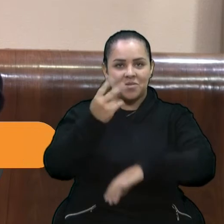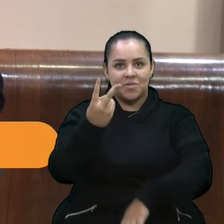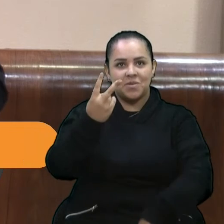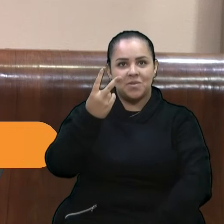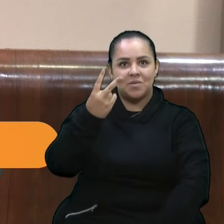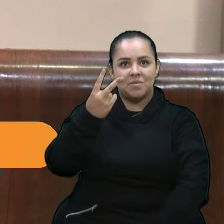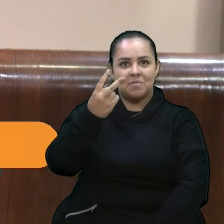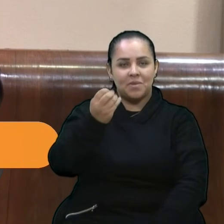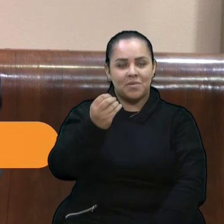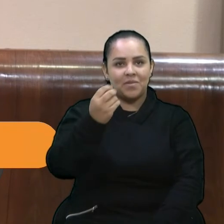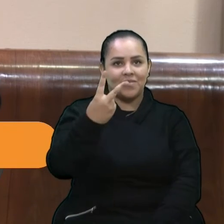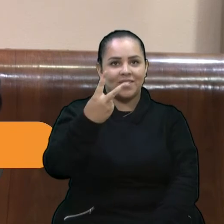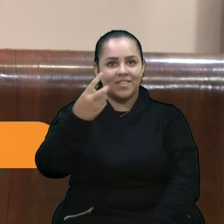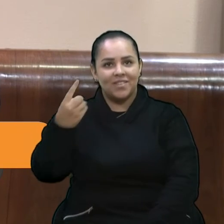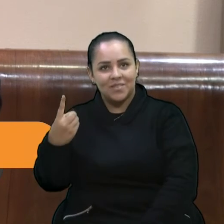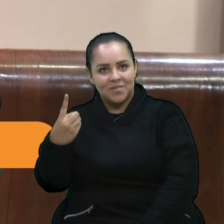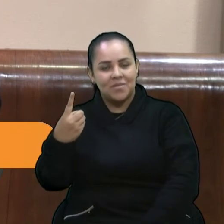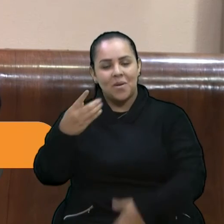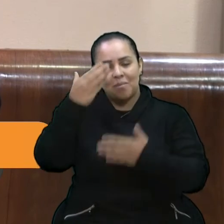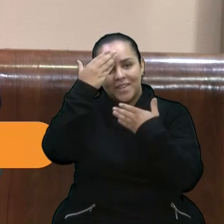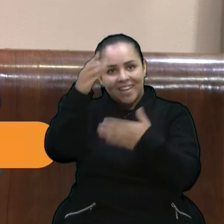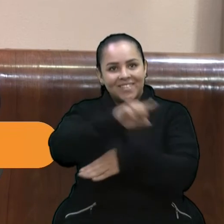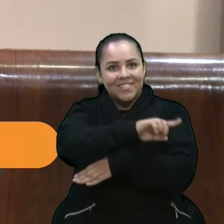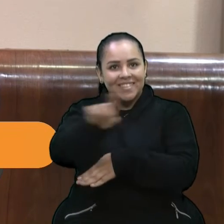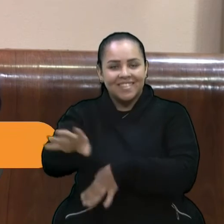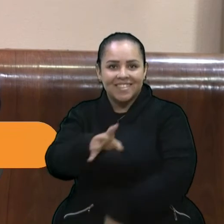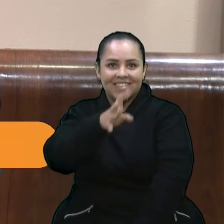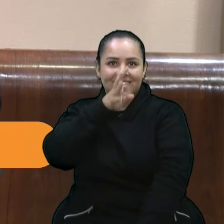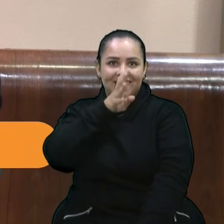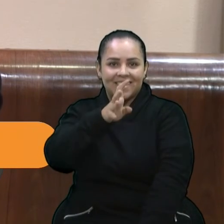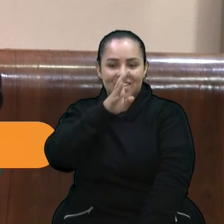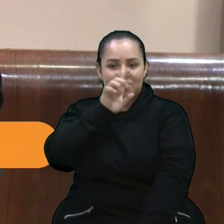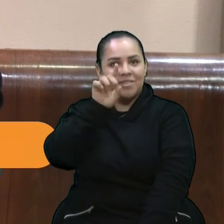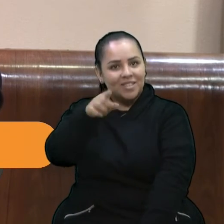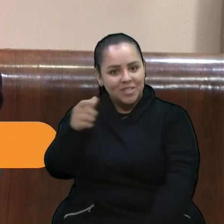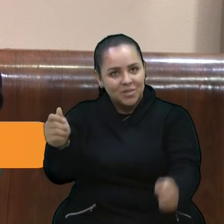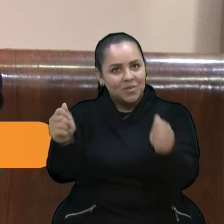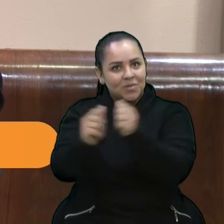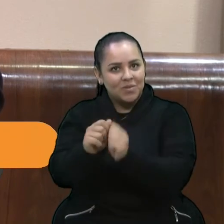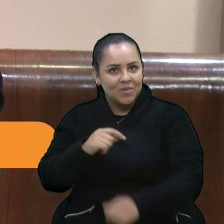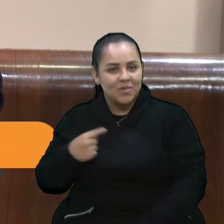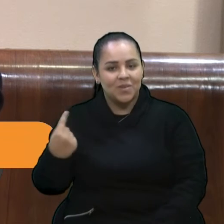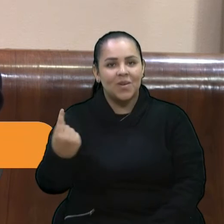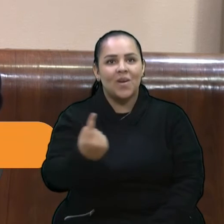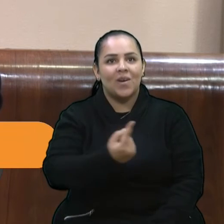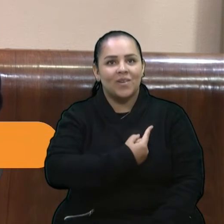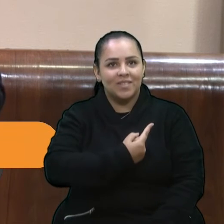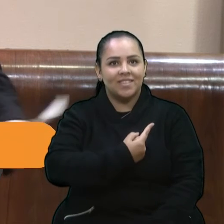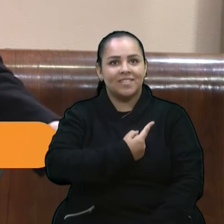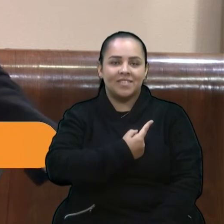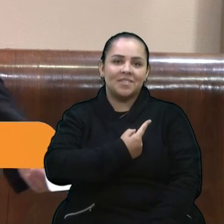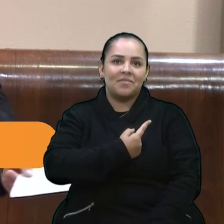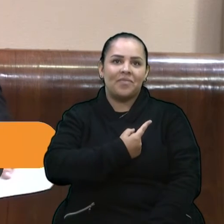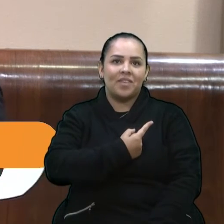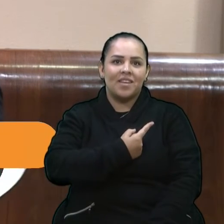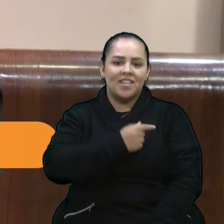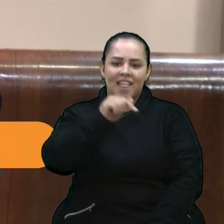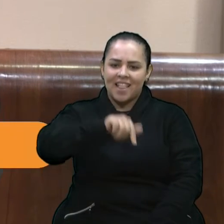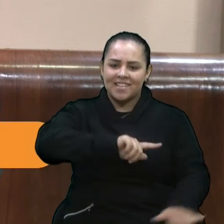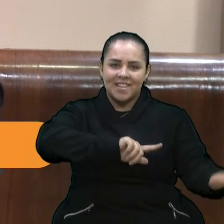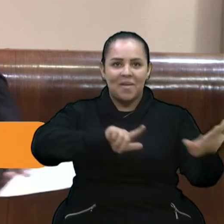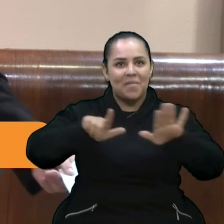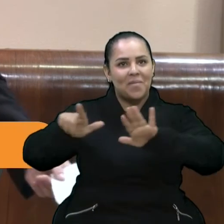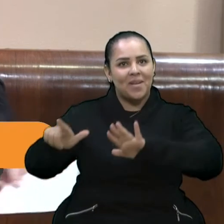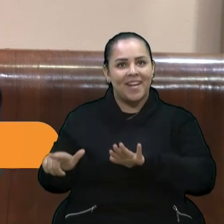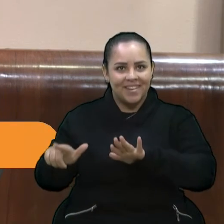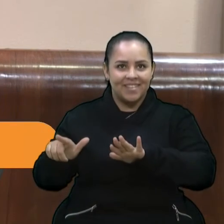2021. Agradecendo pela sua audiência, pela sua companhia e por você ter estado com a gente durante toda a semana,